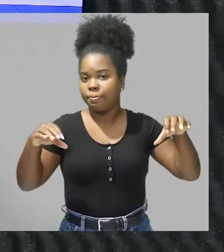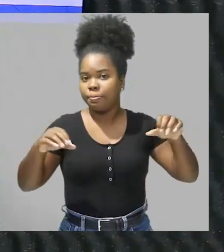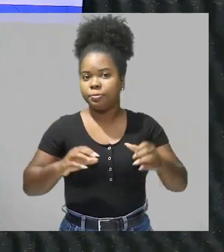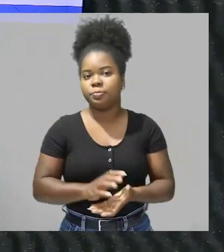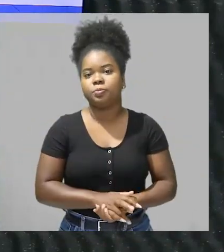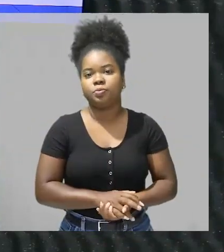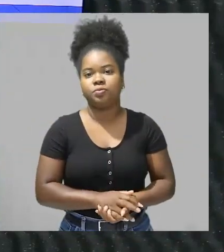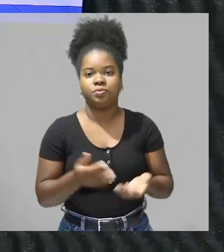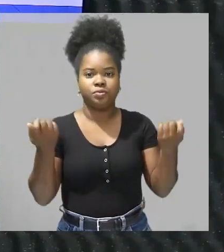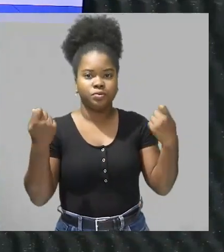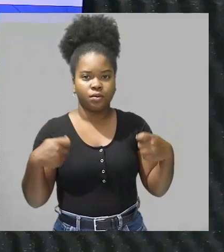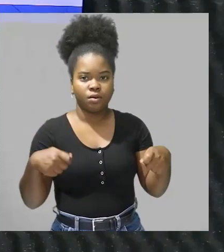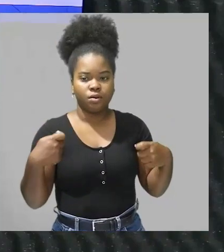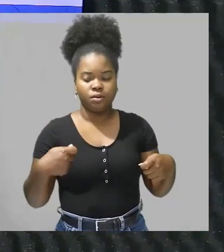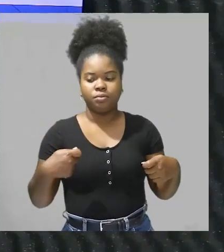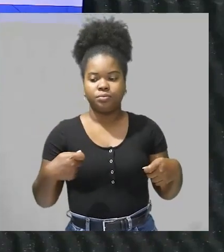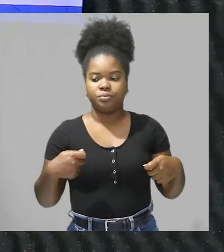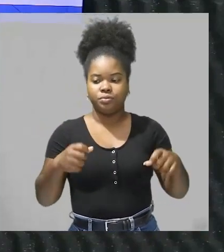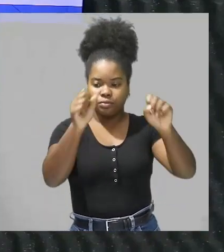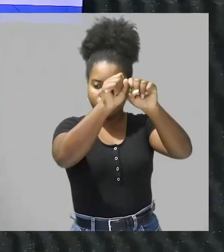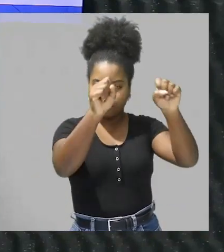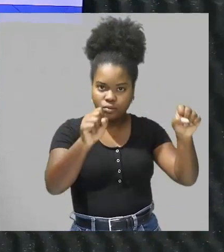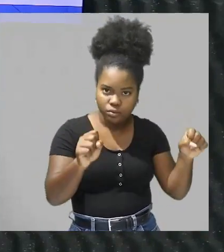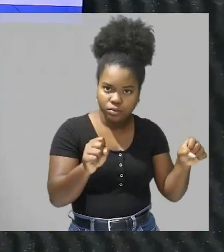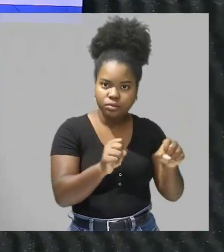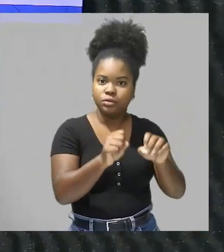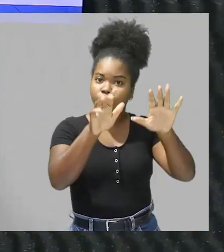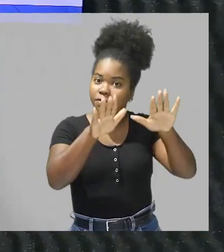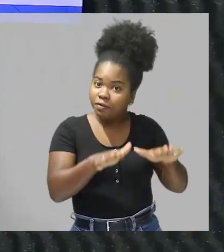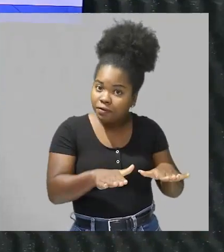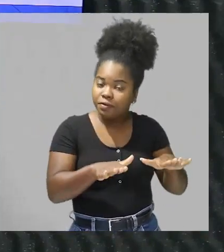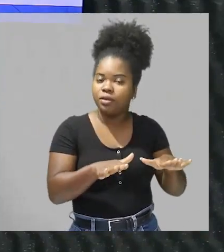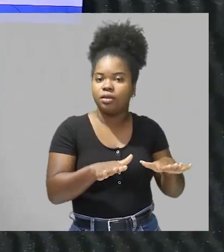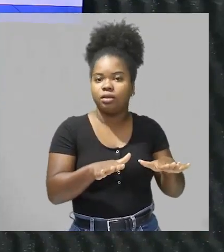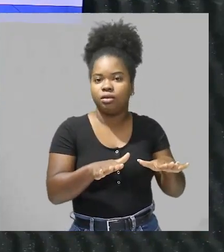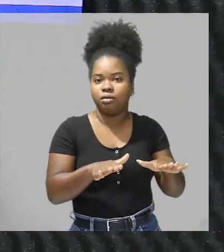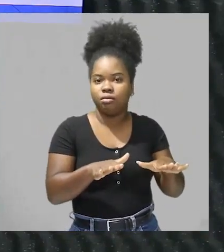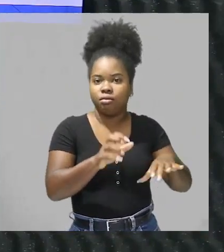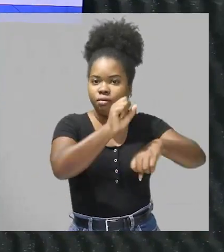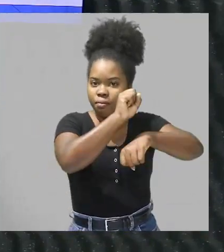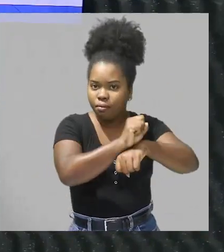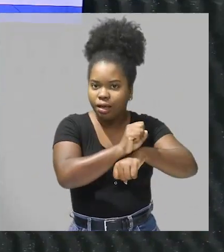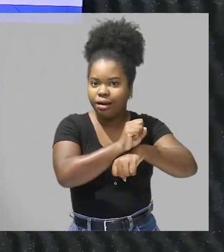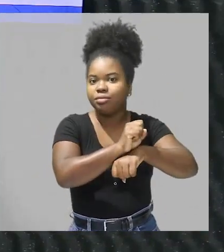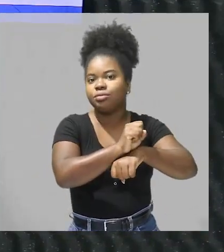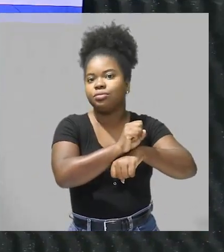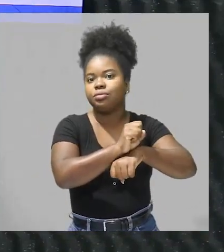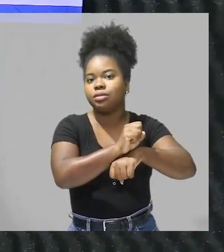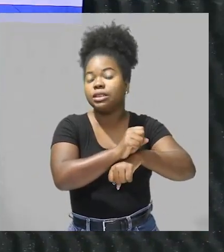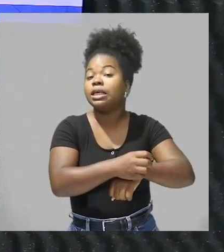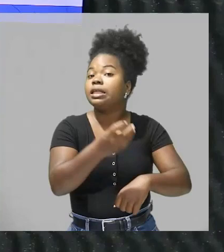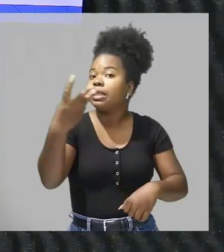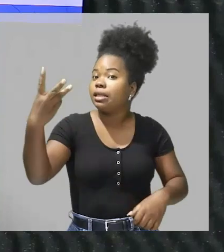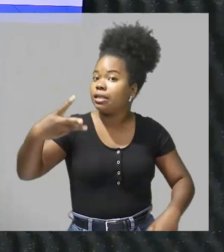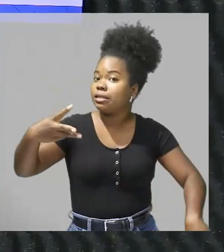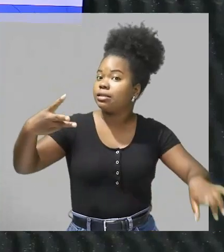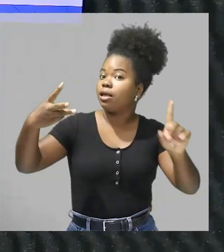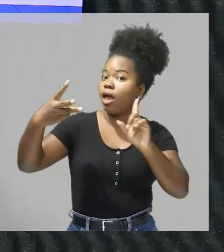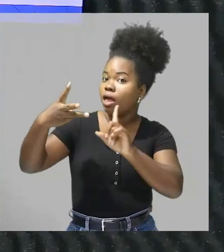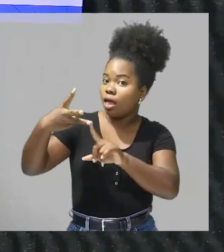material então é preciso que o sistema fique em repouso e na etapa 3